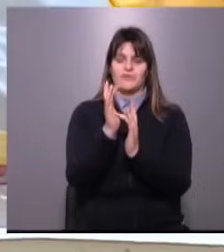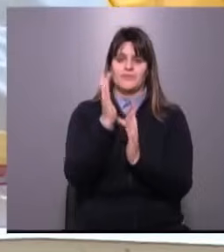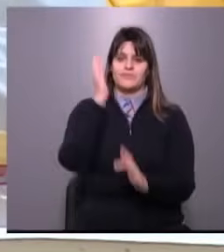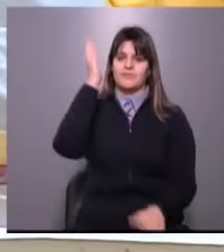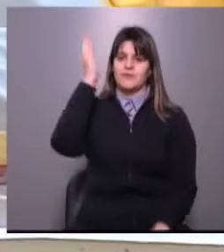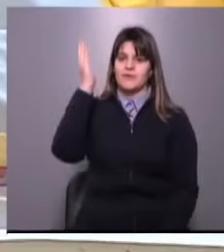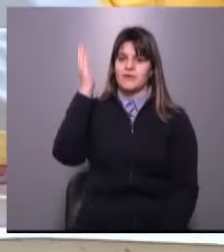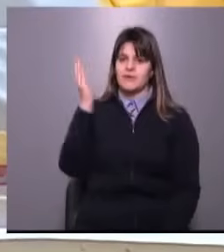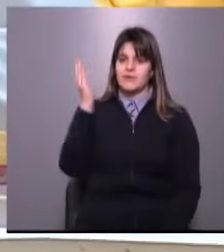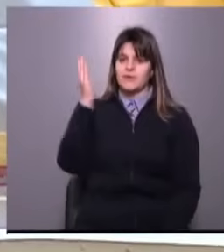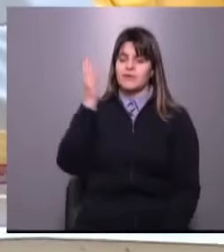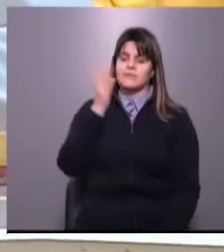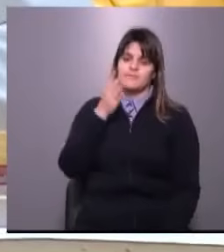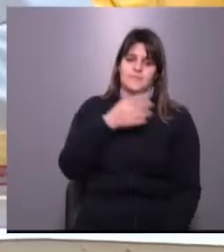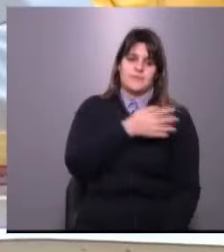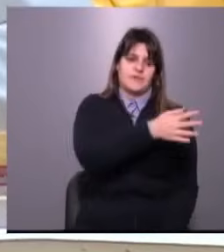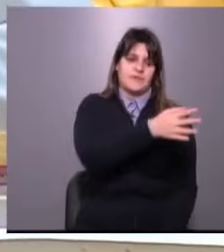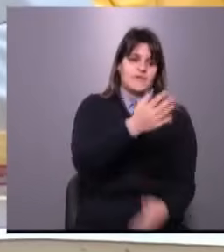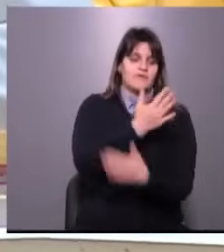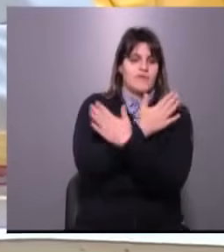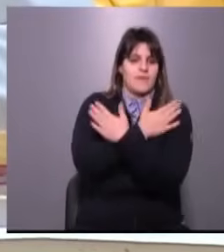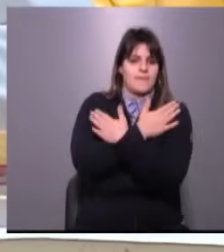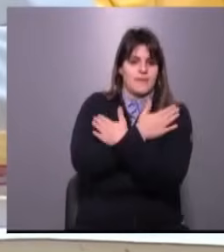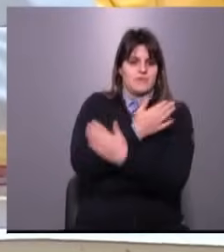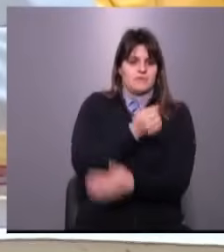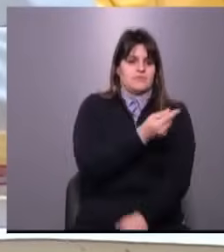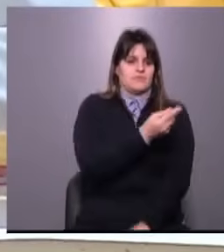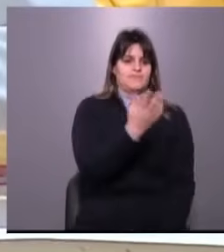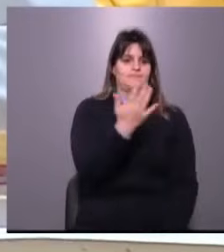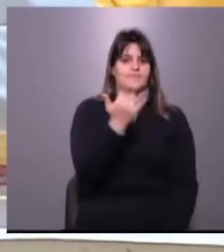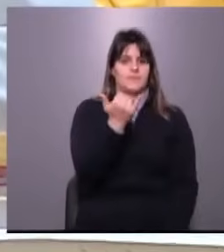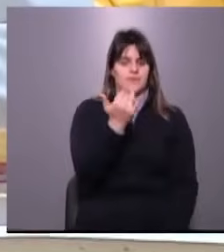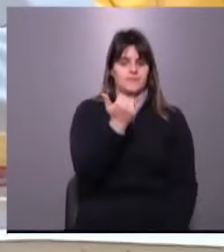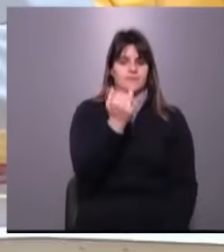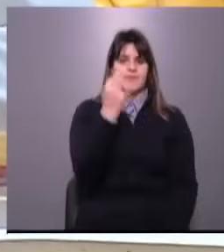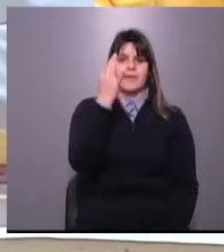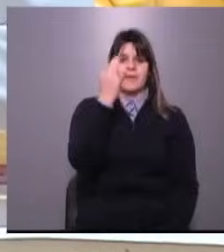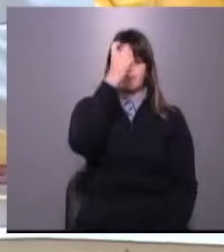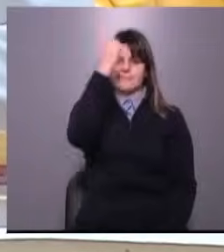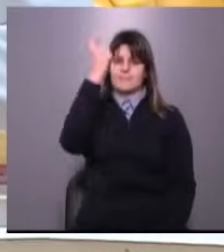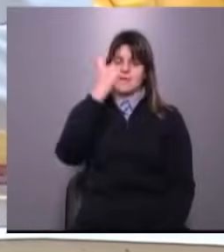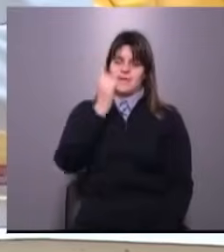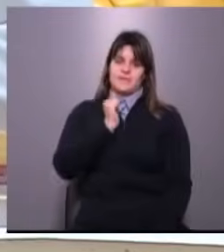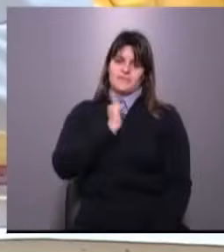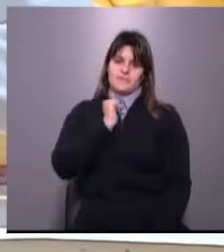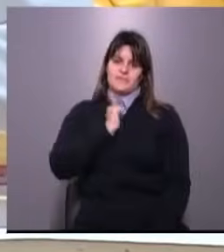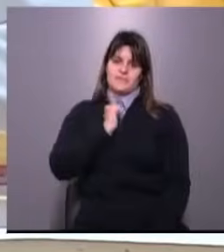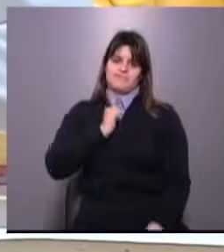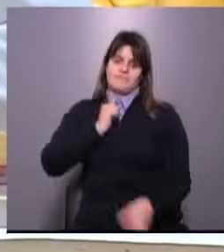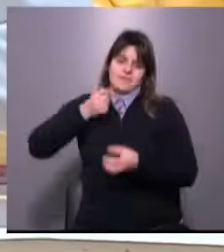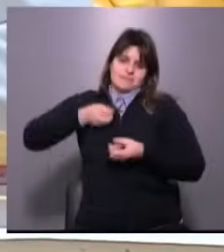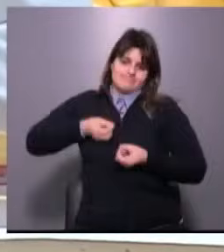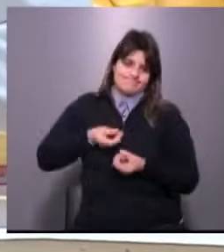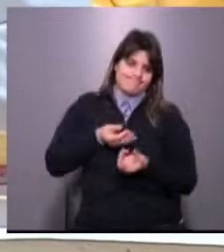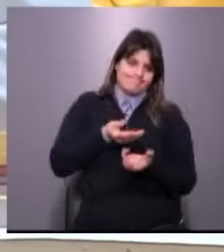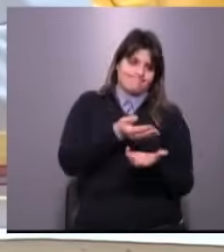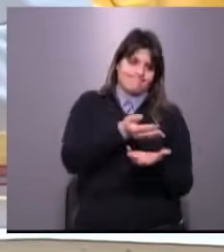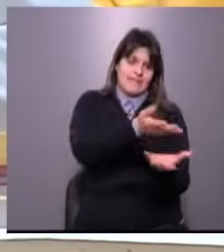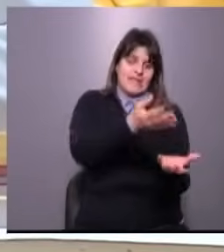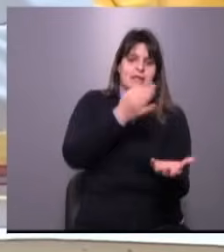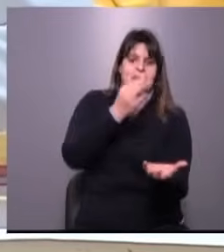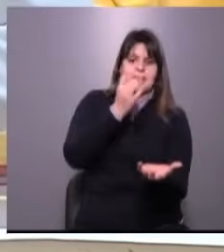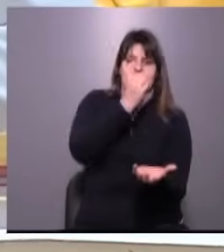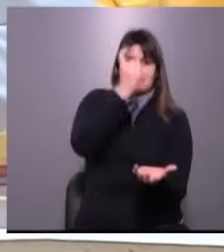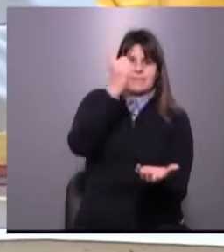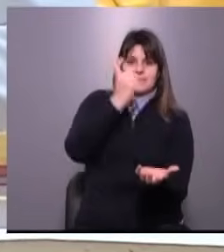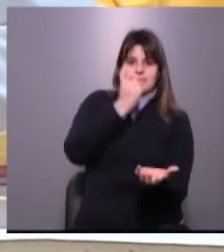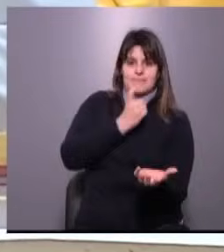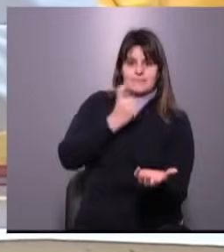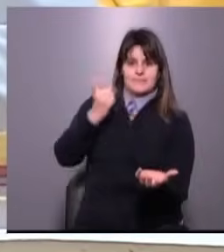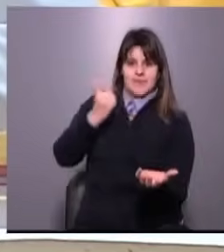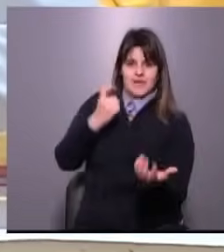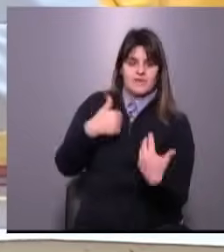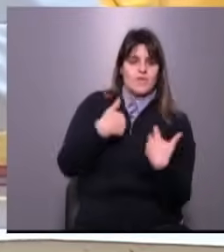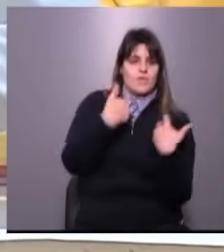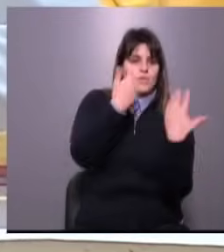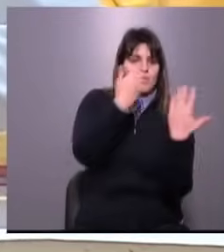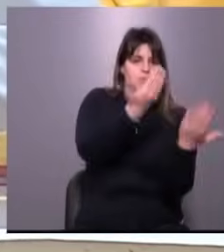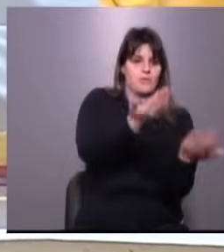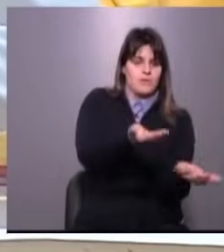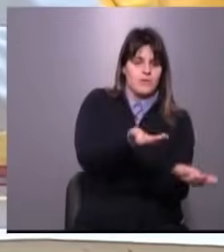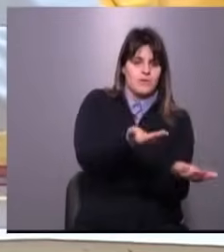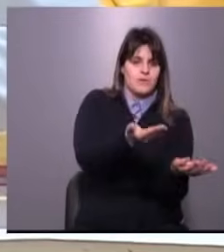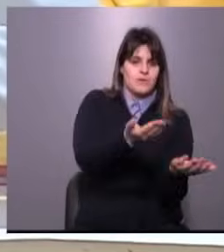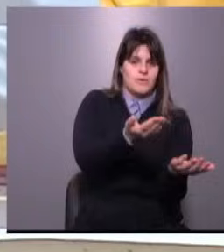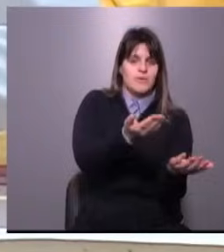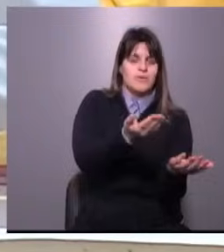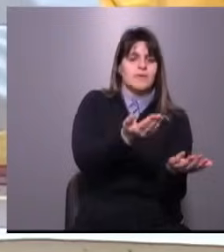Senhor Jesus Cristo, disseste aos vossos apóstolos: deixo-vos a paz. A